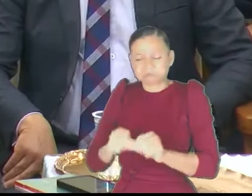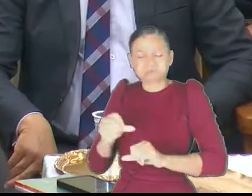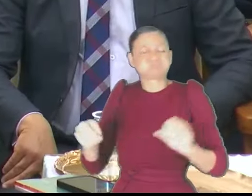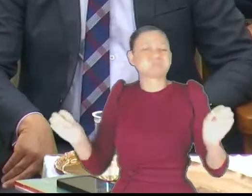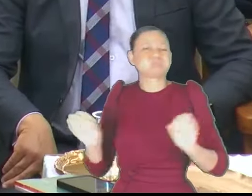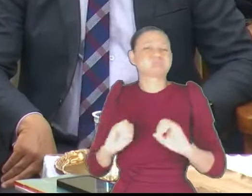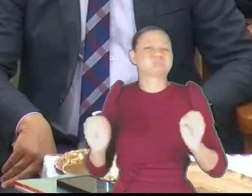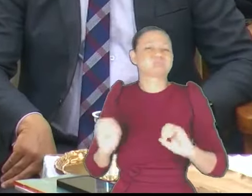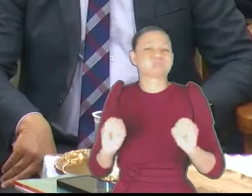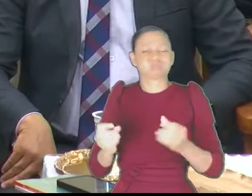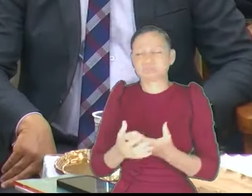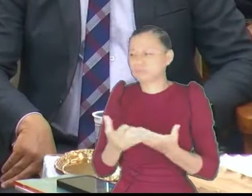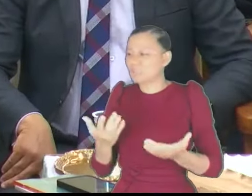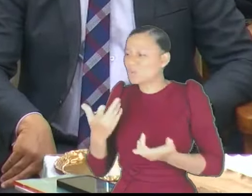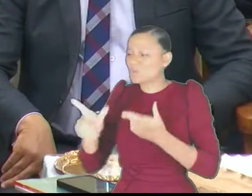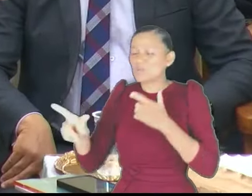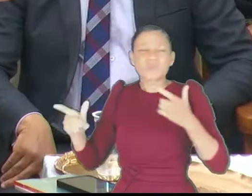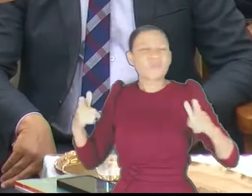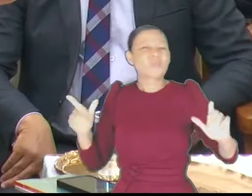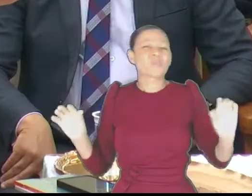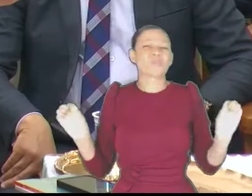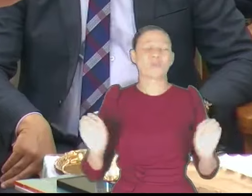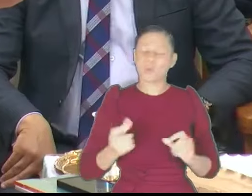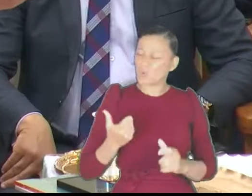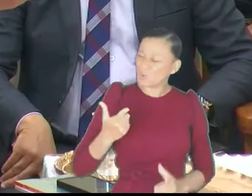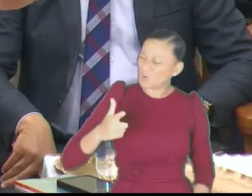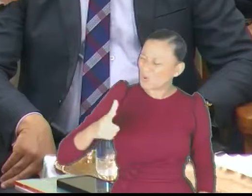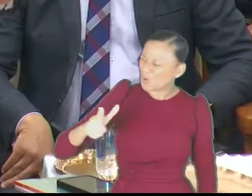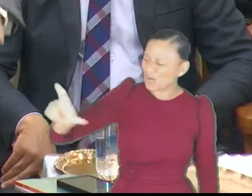minha fonte é outra.